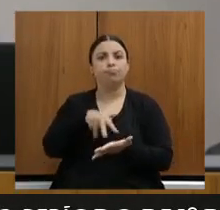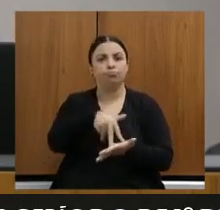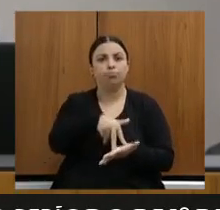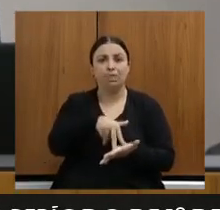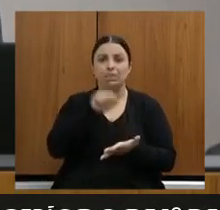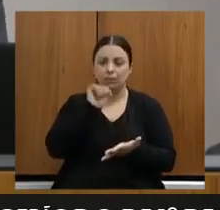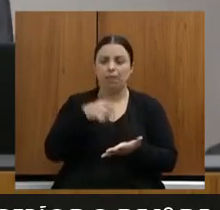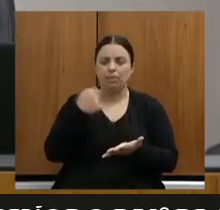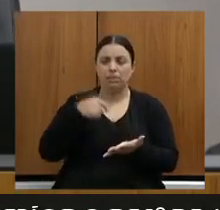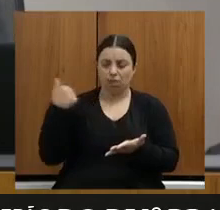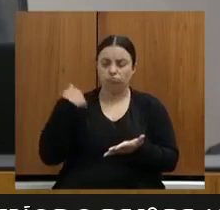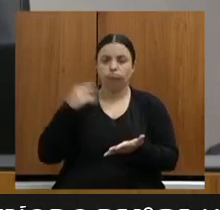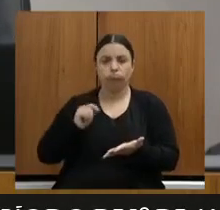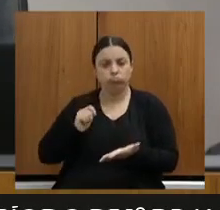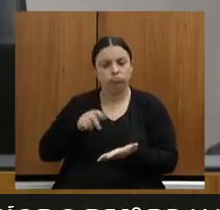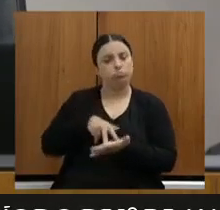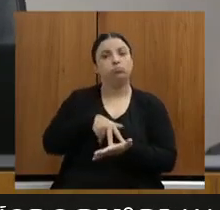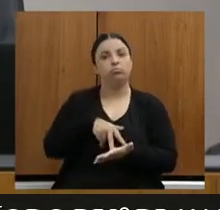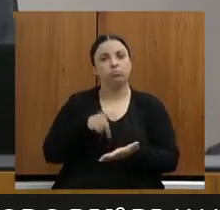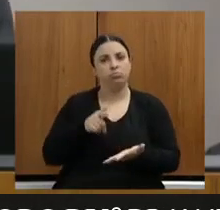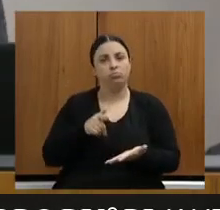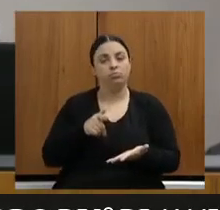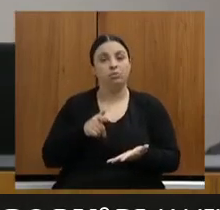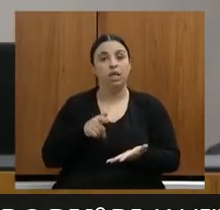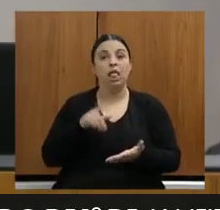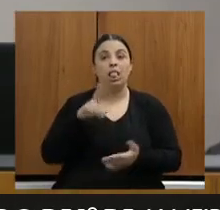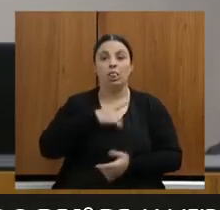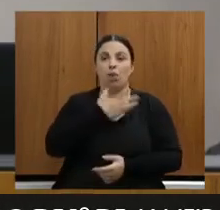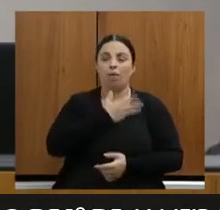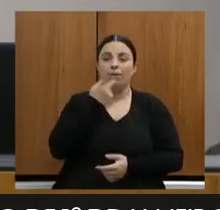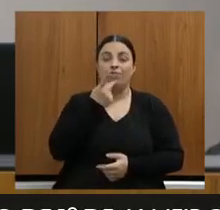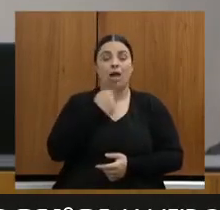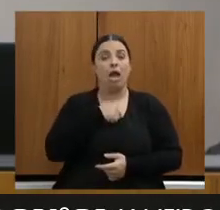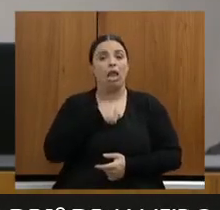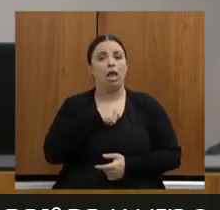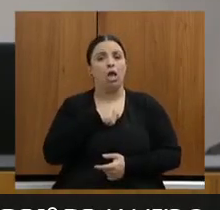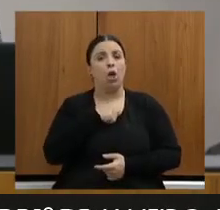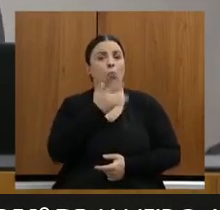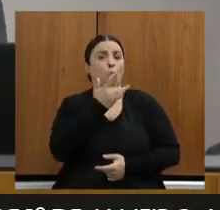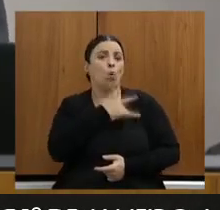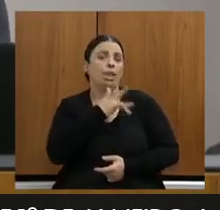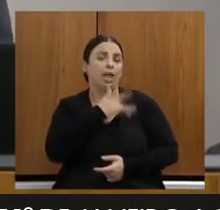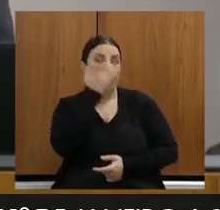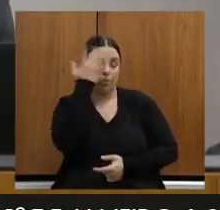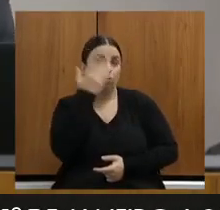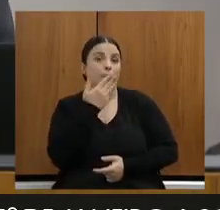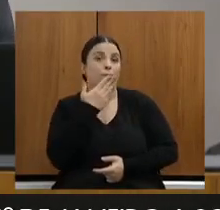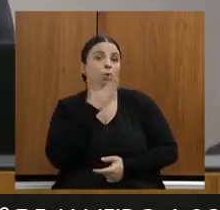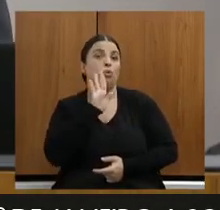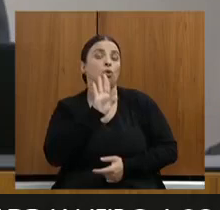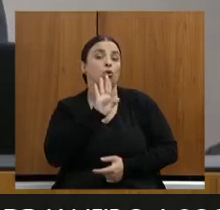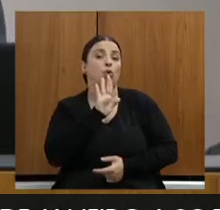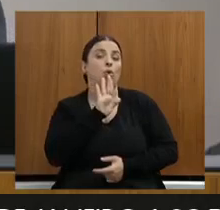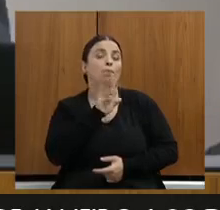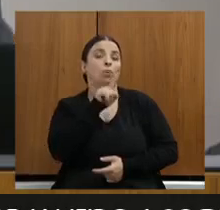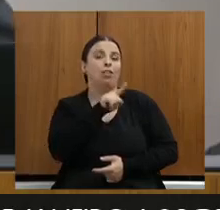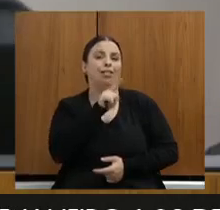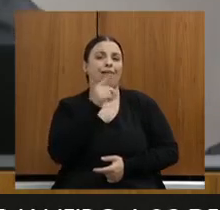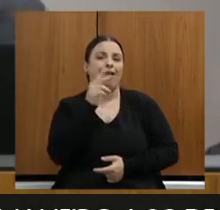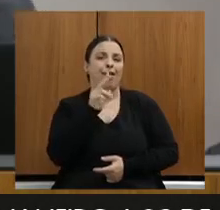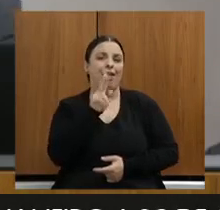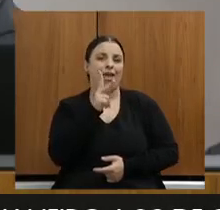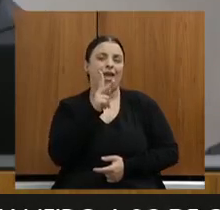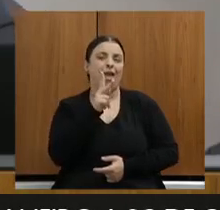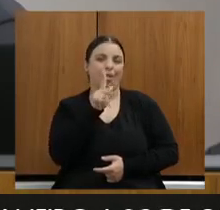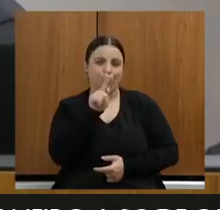eu tenho um amigo que diz o seguinte ai daquele que prometer alguma coisa o delegado grilo ele vai